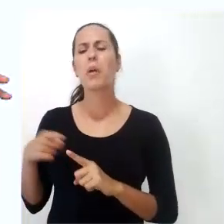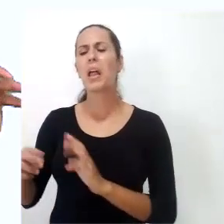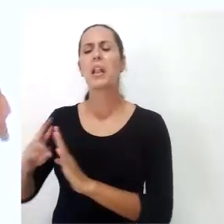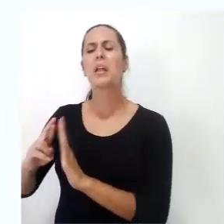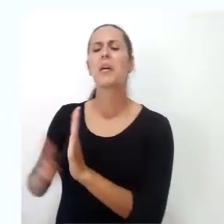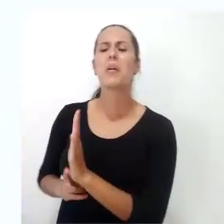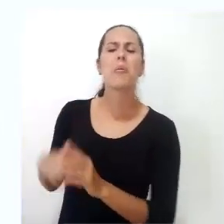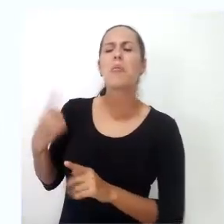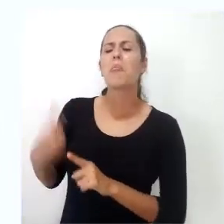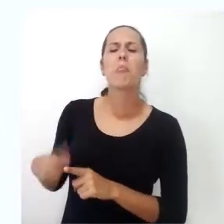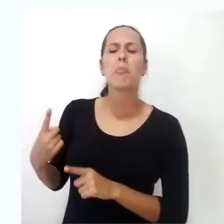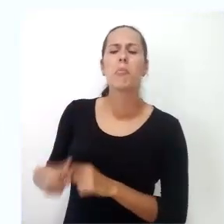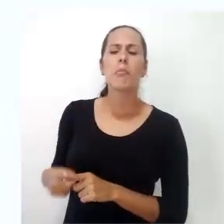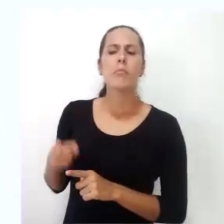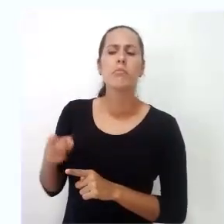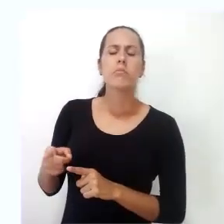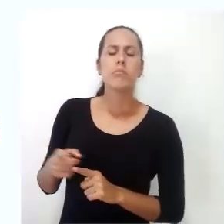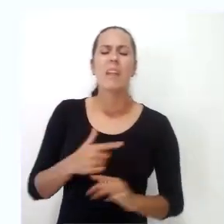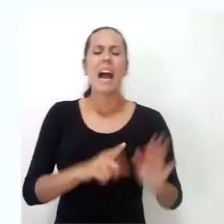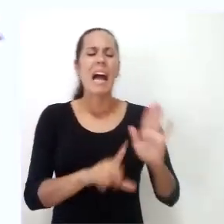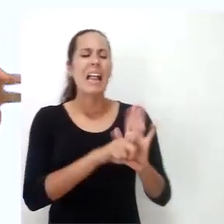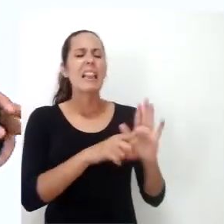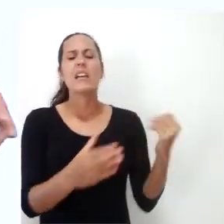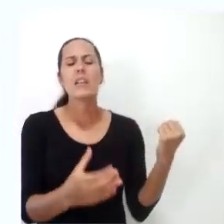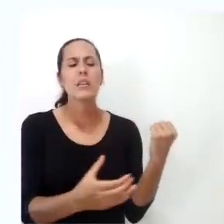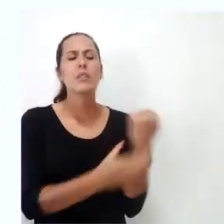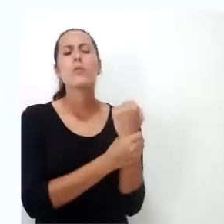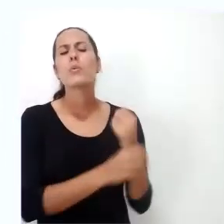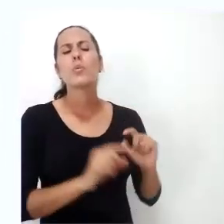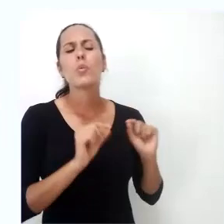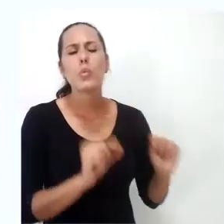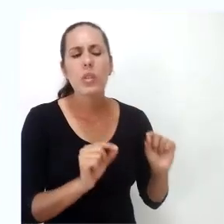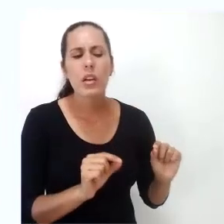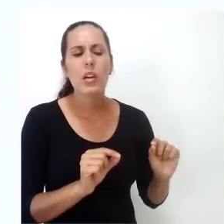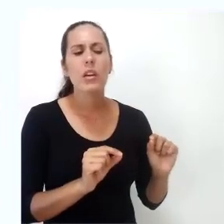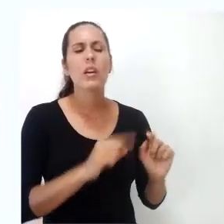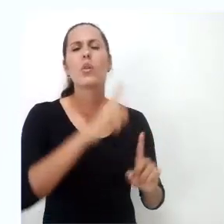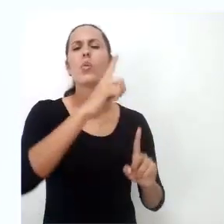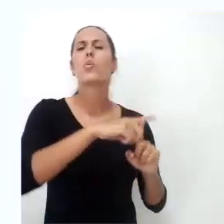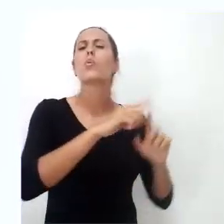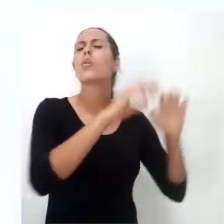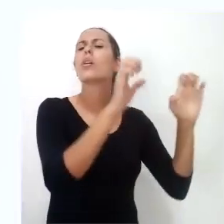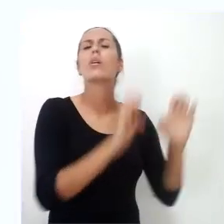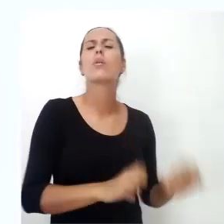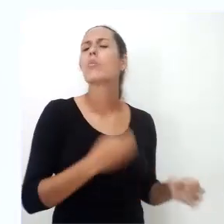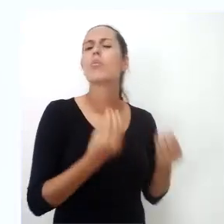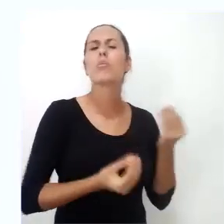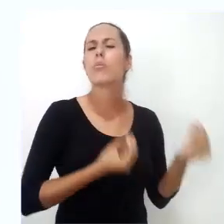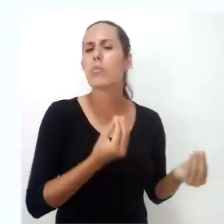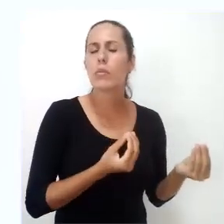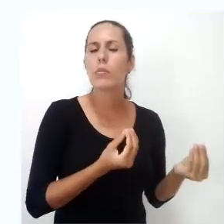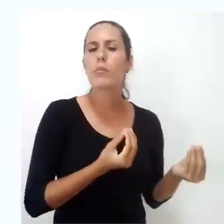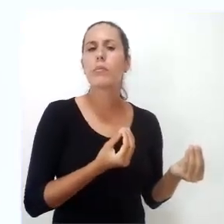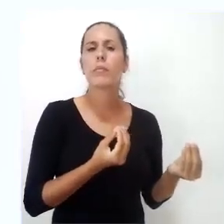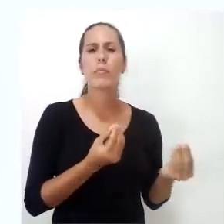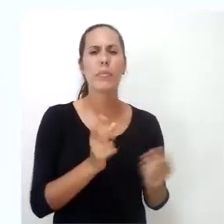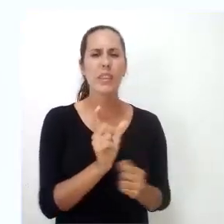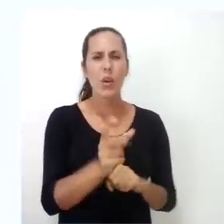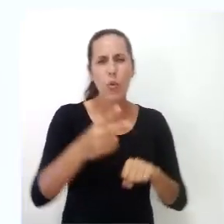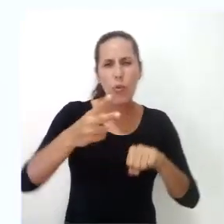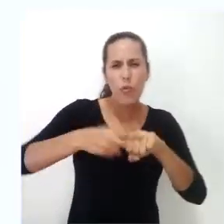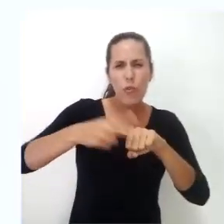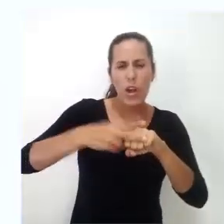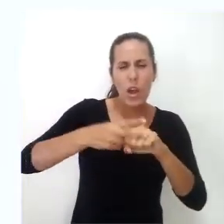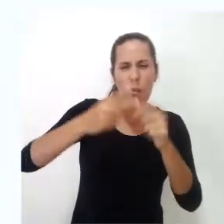que ele é normativo? O que é que a lei está assegurando? Qual a estrutura? O que é aquele verbo